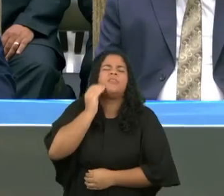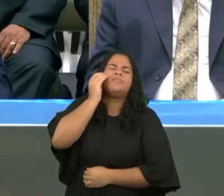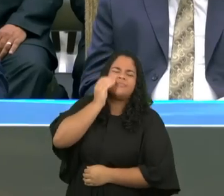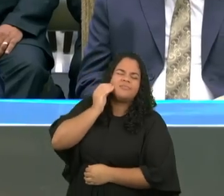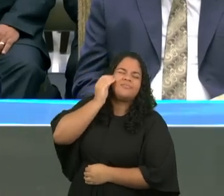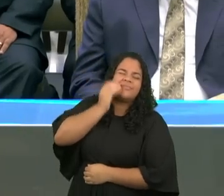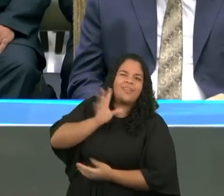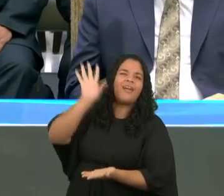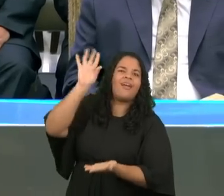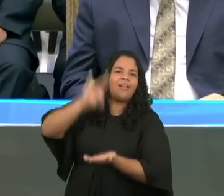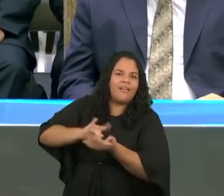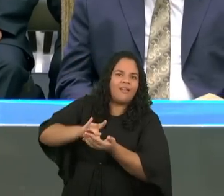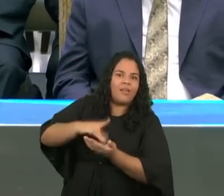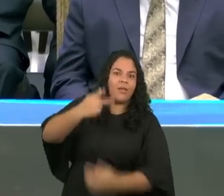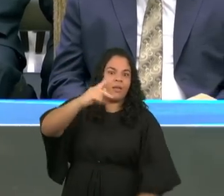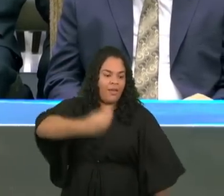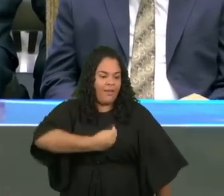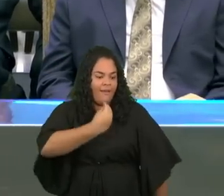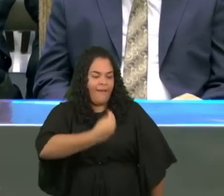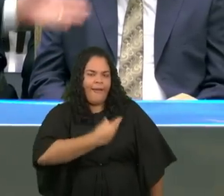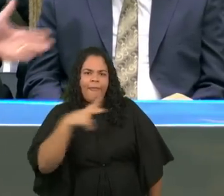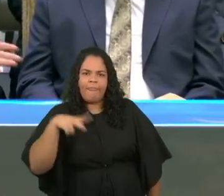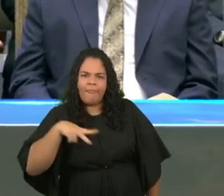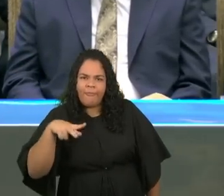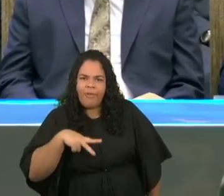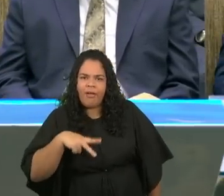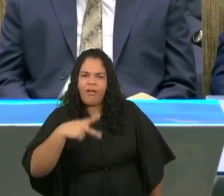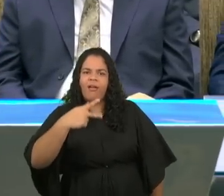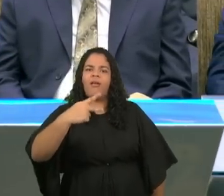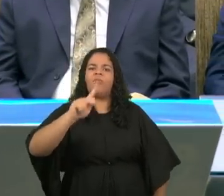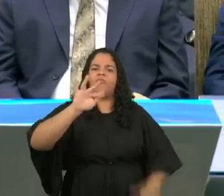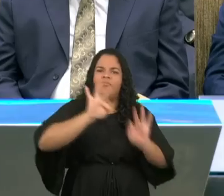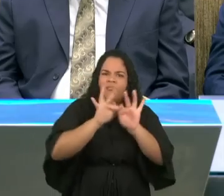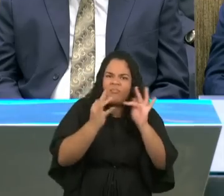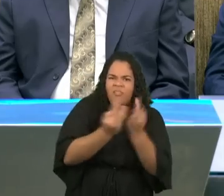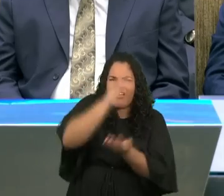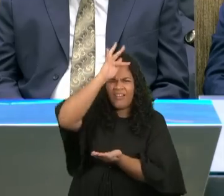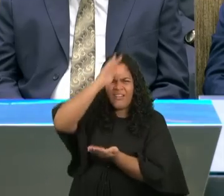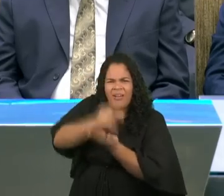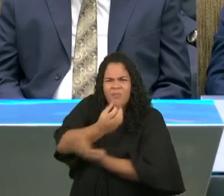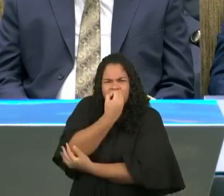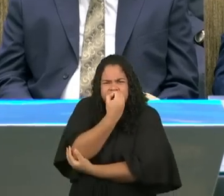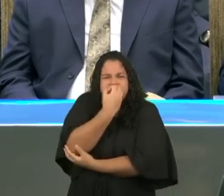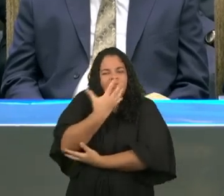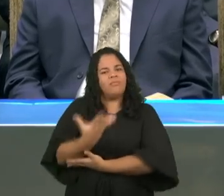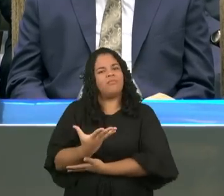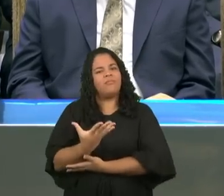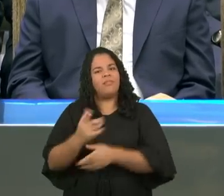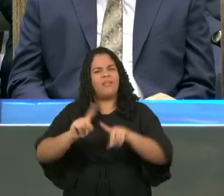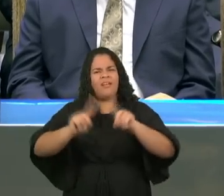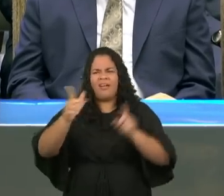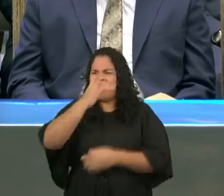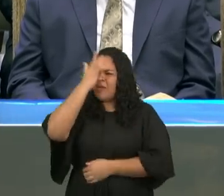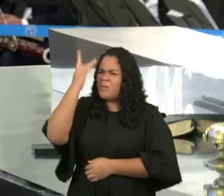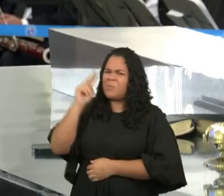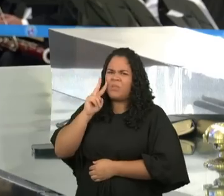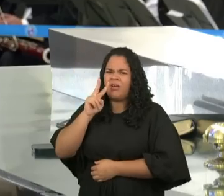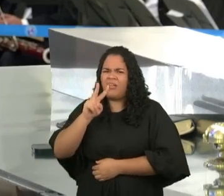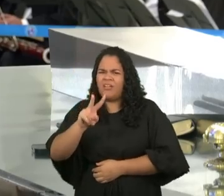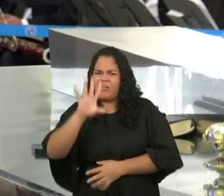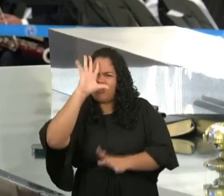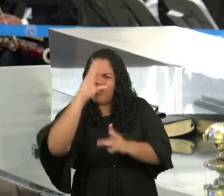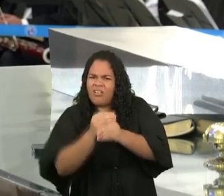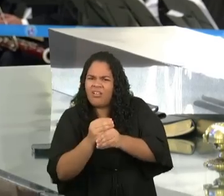boa tem sido para a tua vida a fé. Mas as pessoas não compreendem isso. E o pior não é